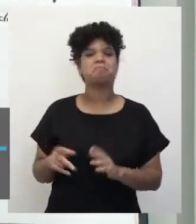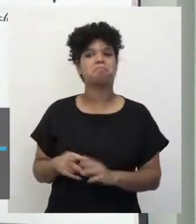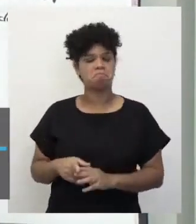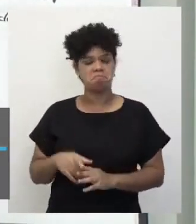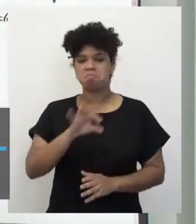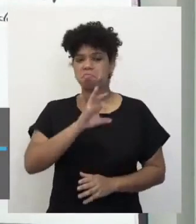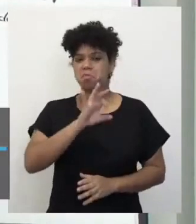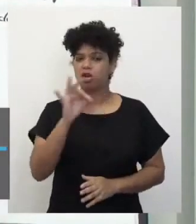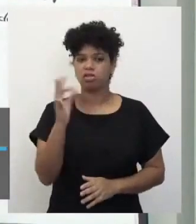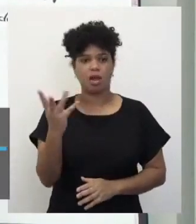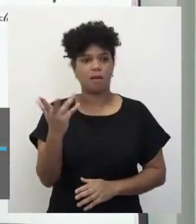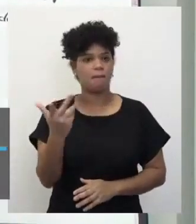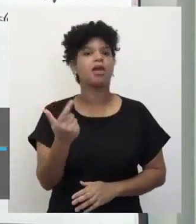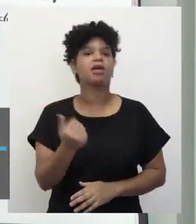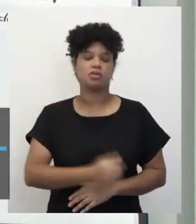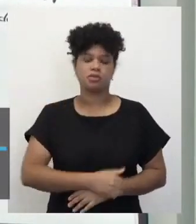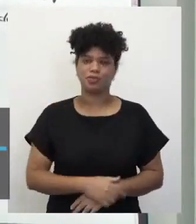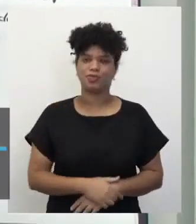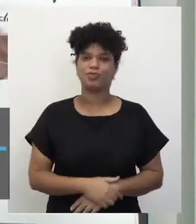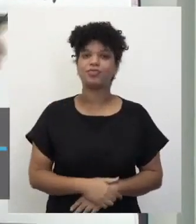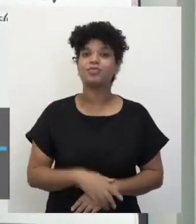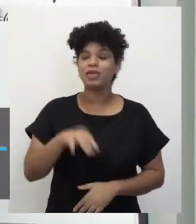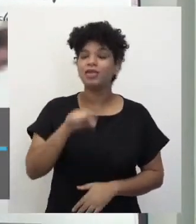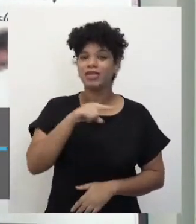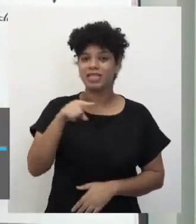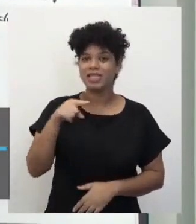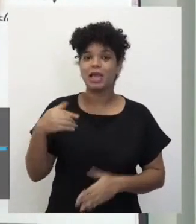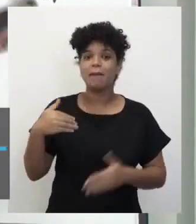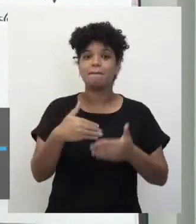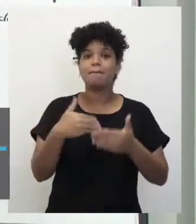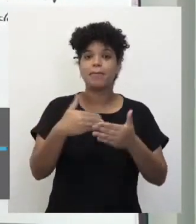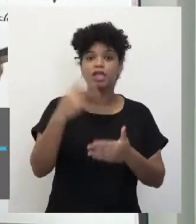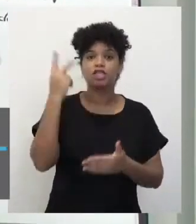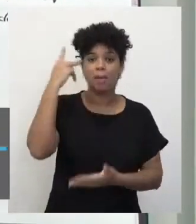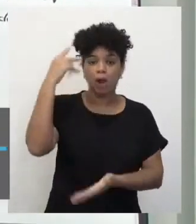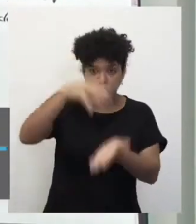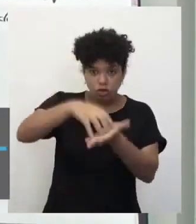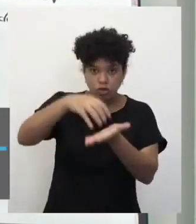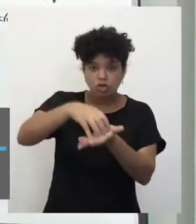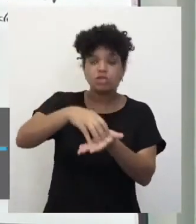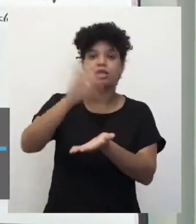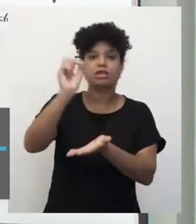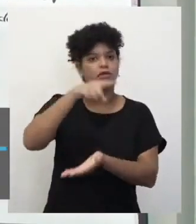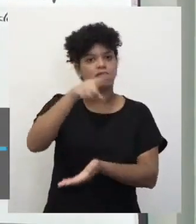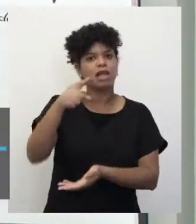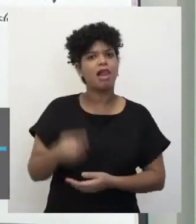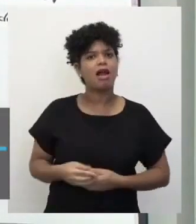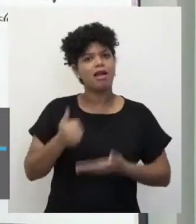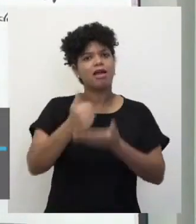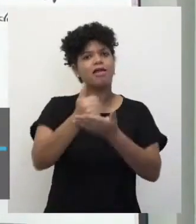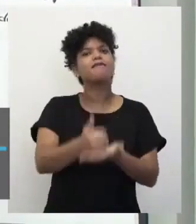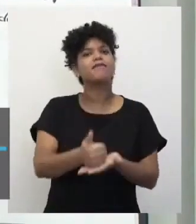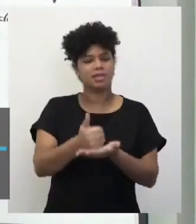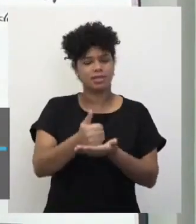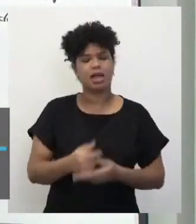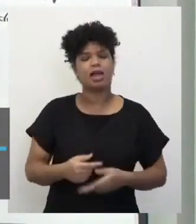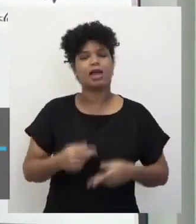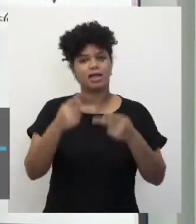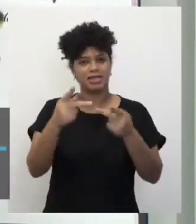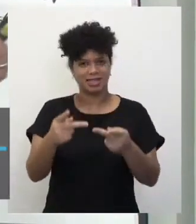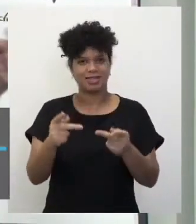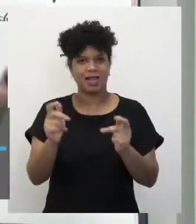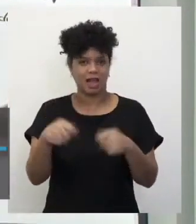riqueza incrível, né? Para quem mora mais aqui perto do centro da cidade, seria interessante, né, a visita,